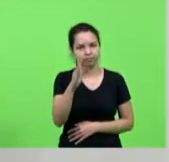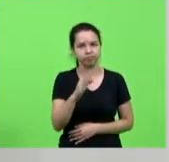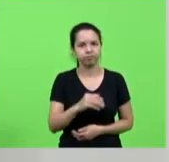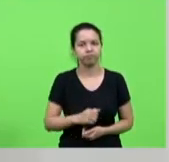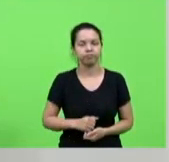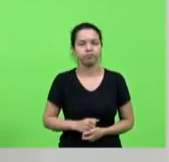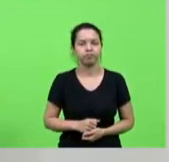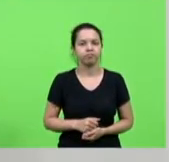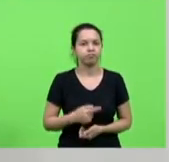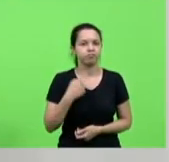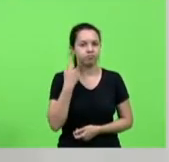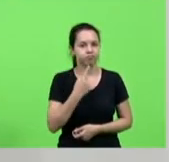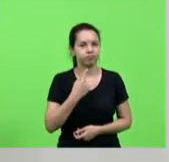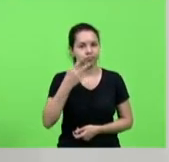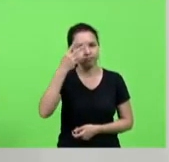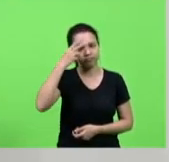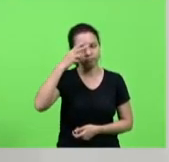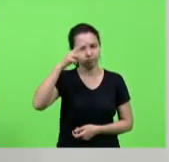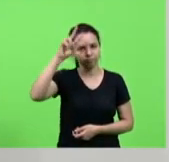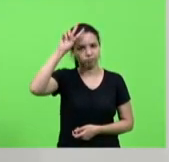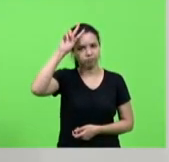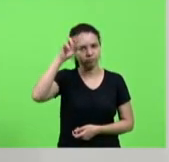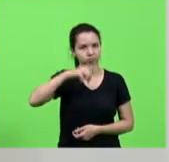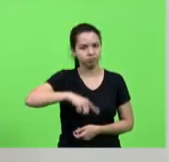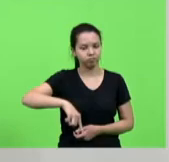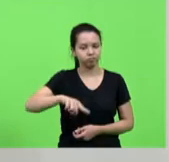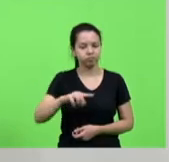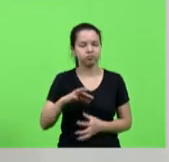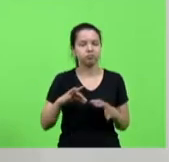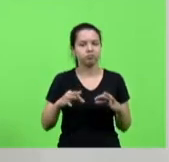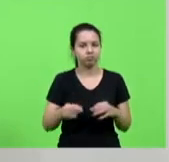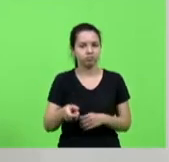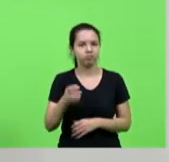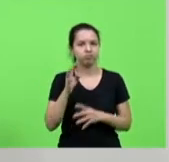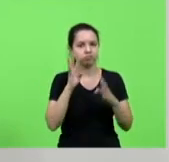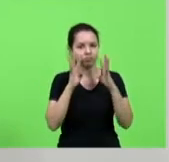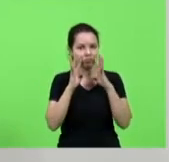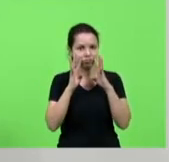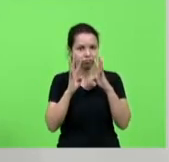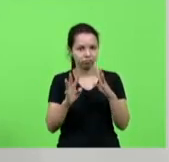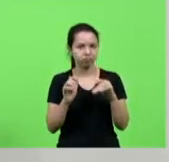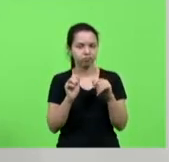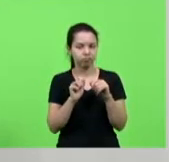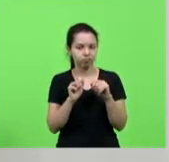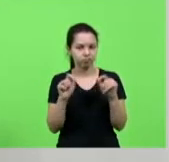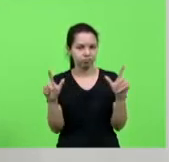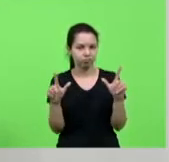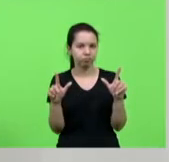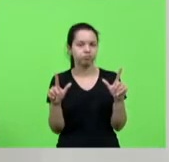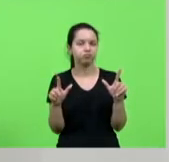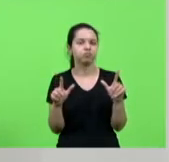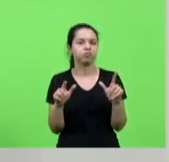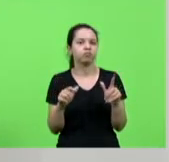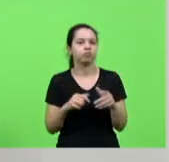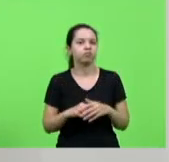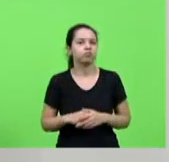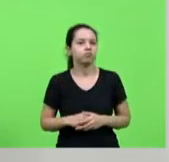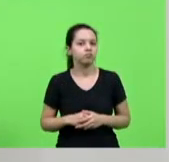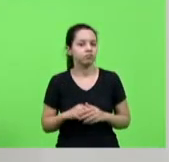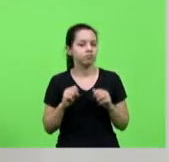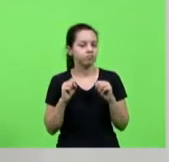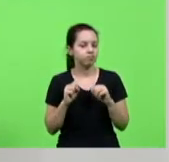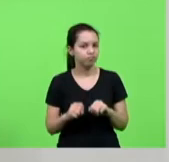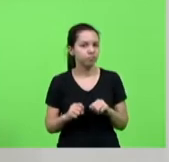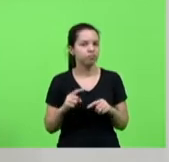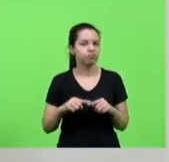Preso e todos nós estamos atentos e alertas com relação a essa possibilidade dessa